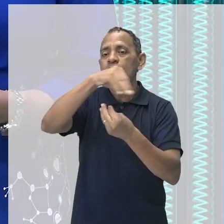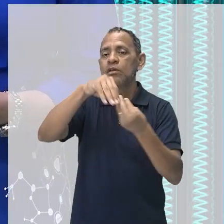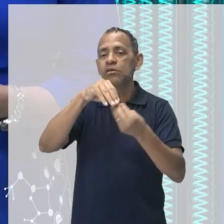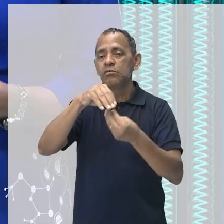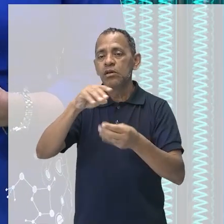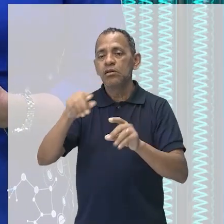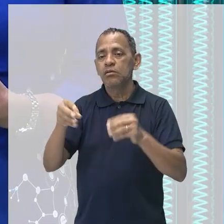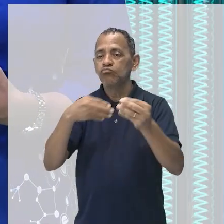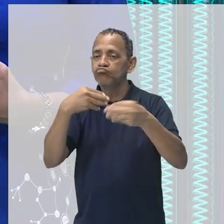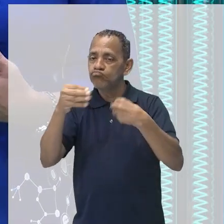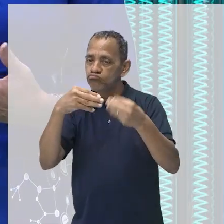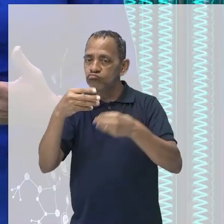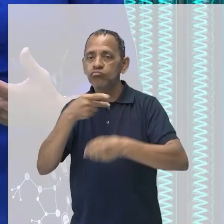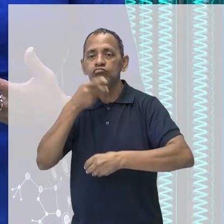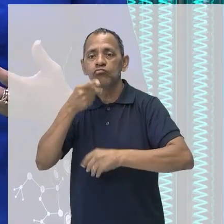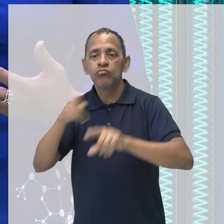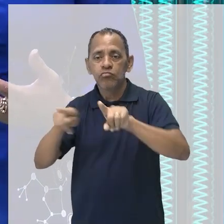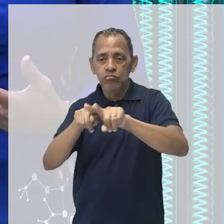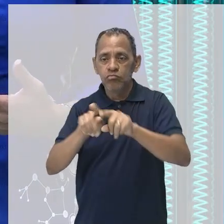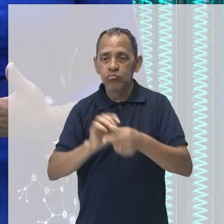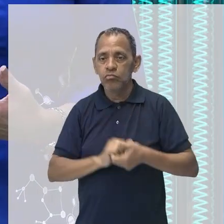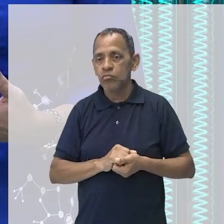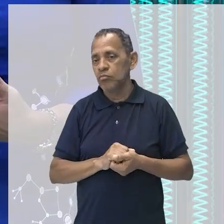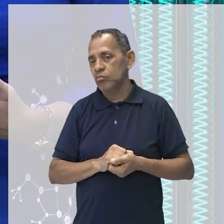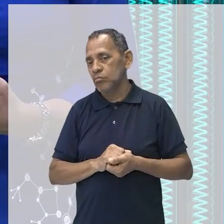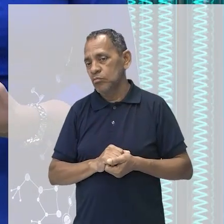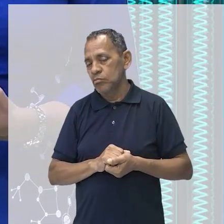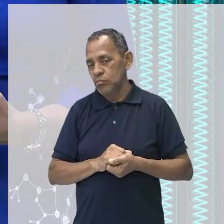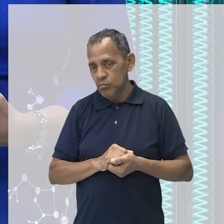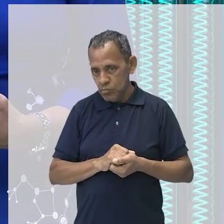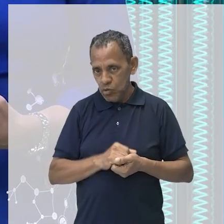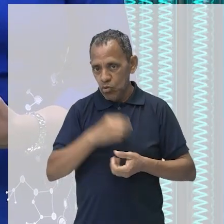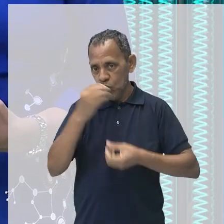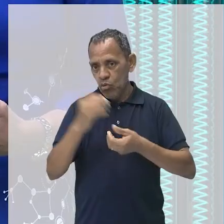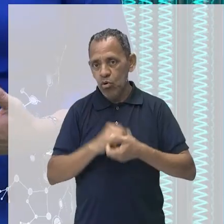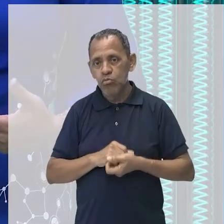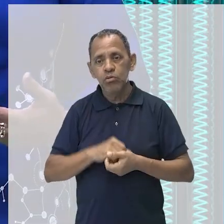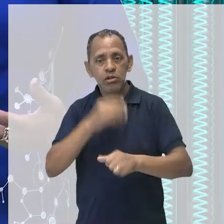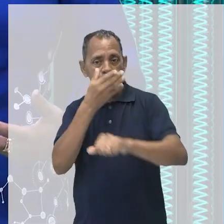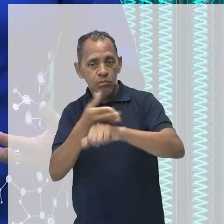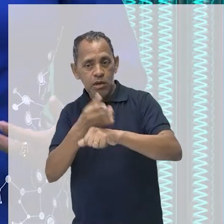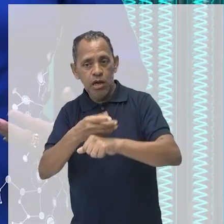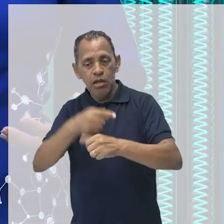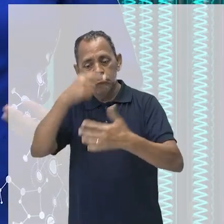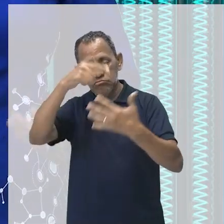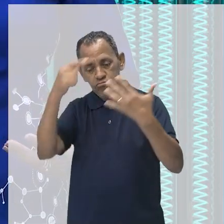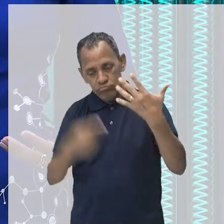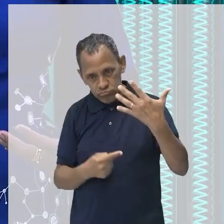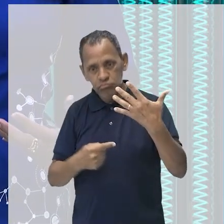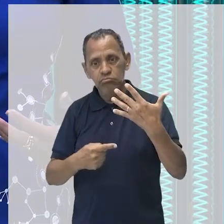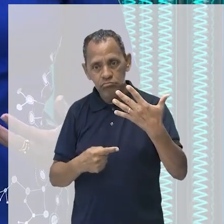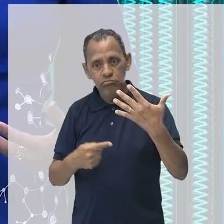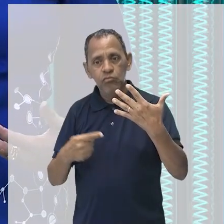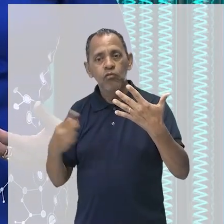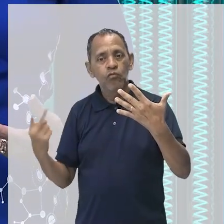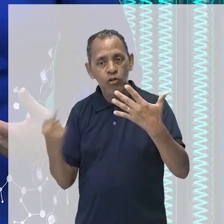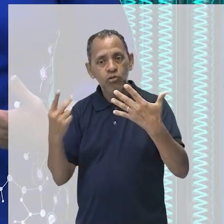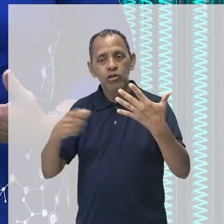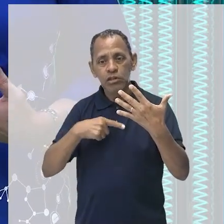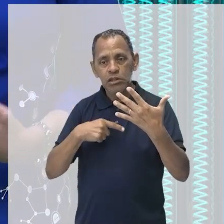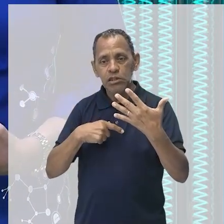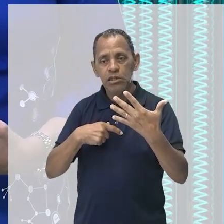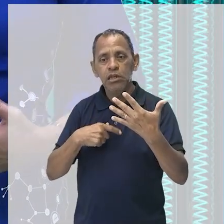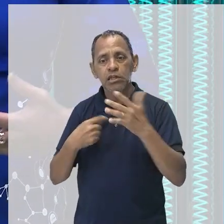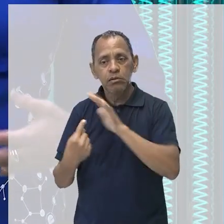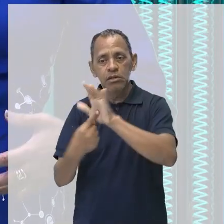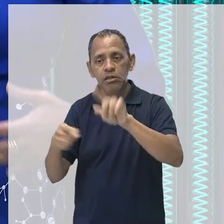flexibilidade vocal. Além disso, a incorporação de elementos musicais enriquece a performance, permitindo que